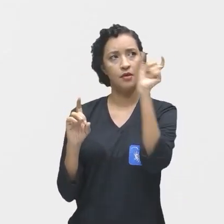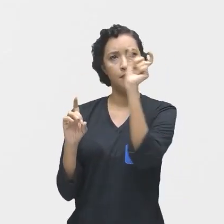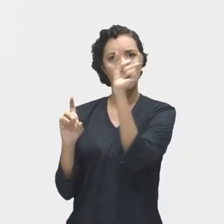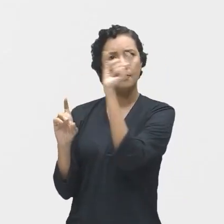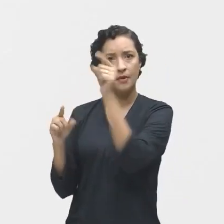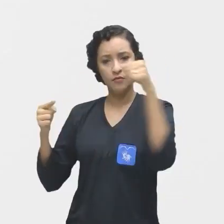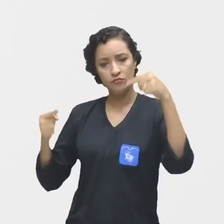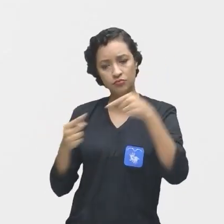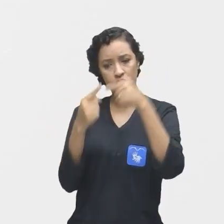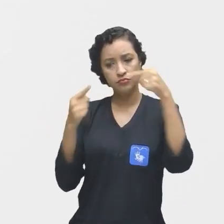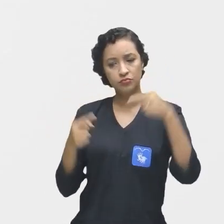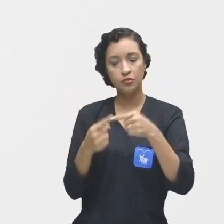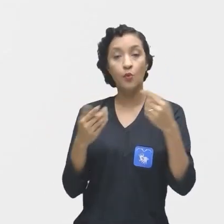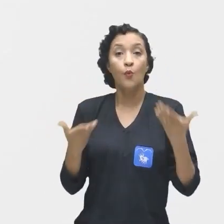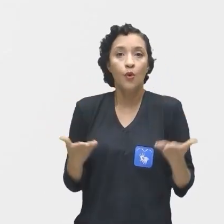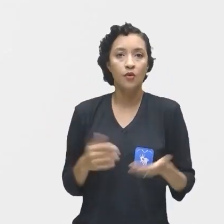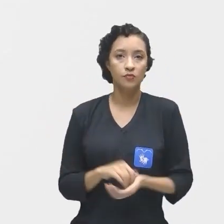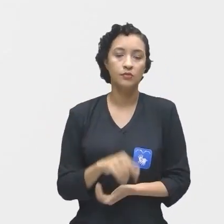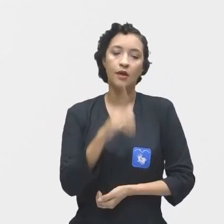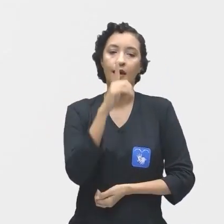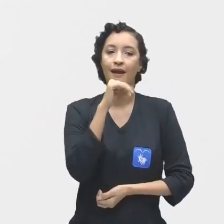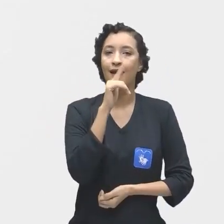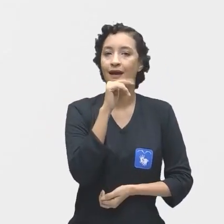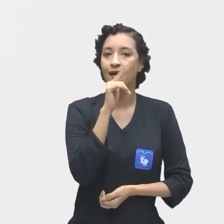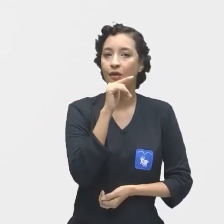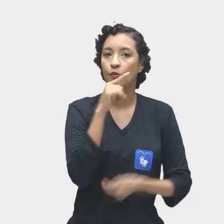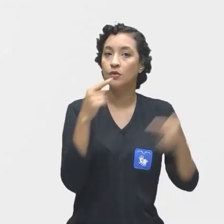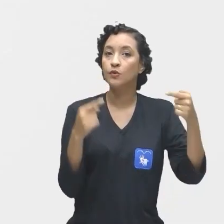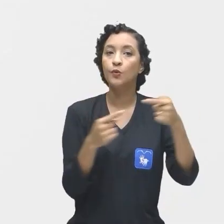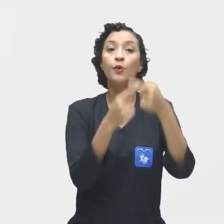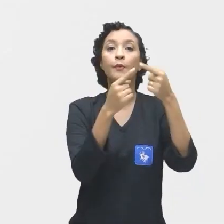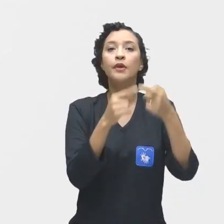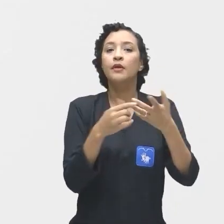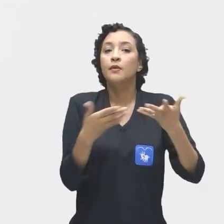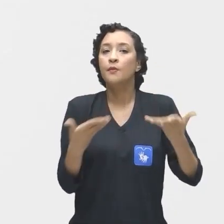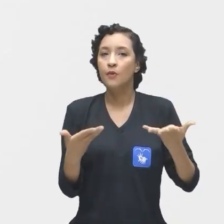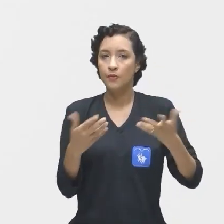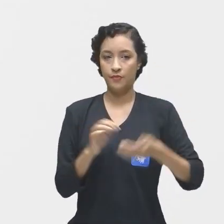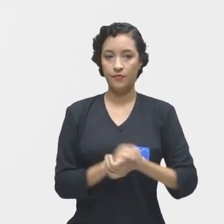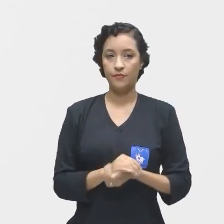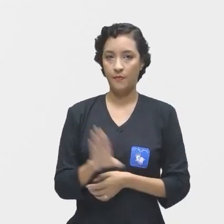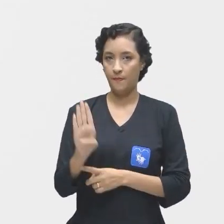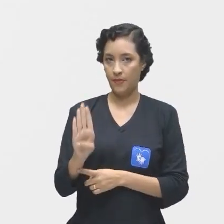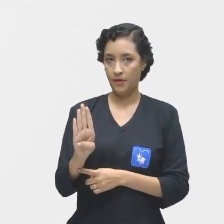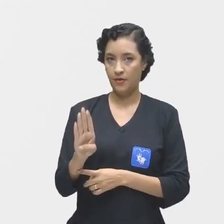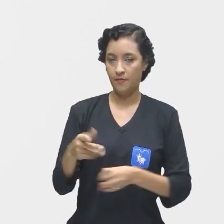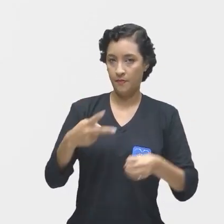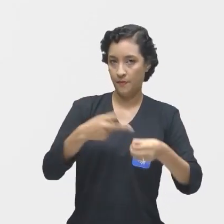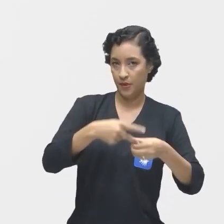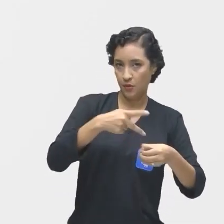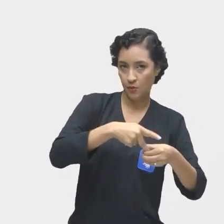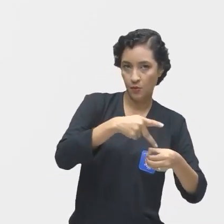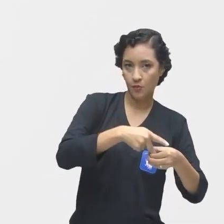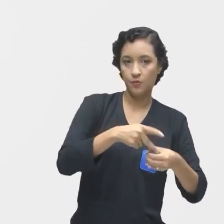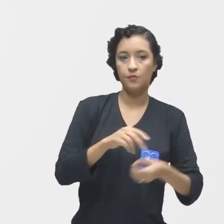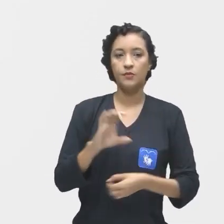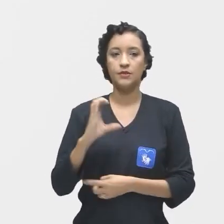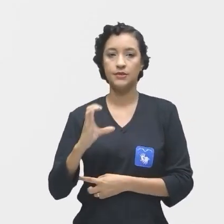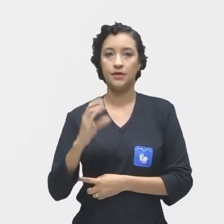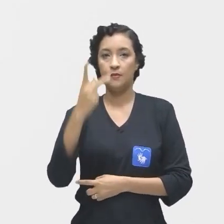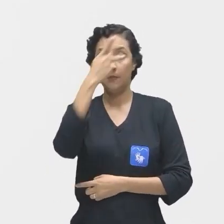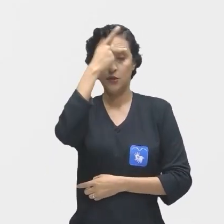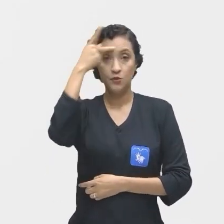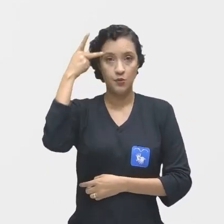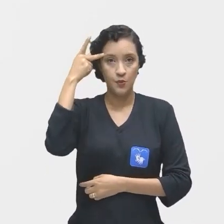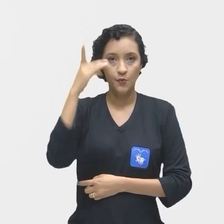água, pertence a qual das três categorias? B, petróleo. C, pessoas